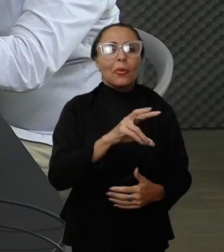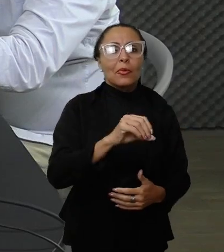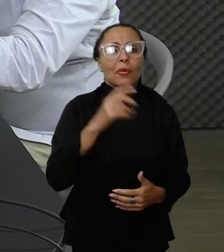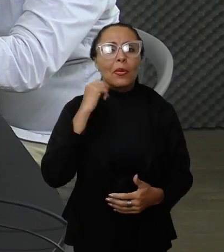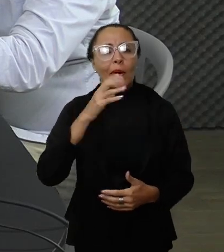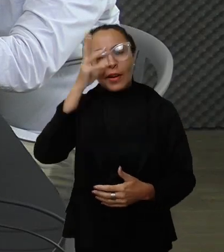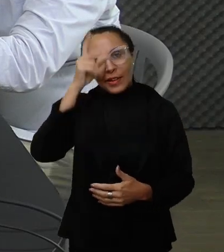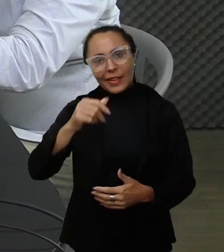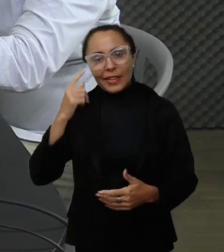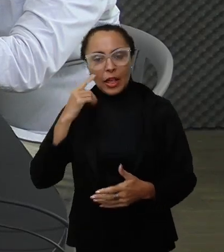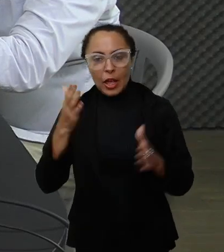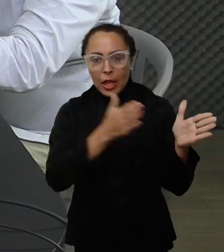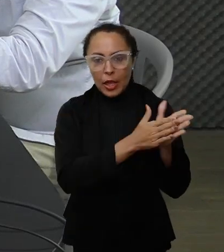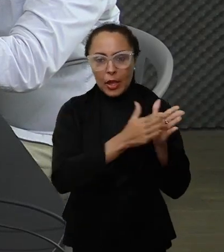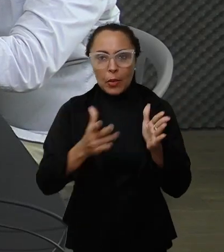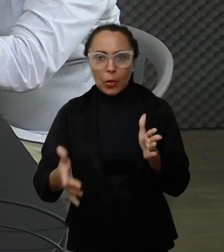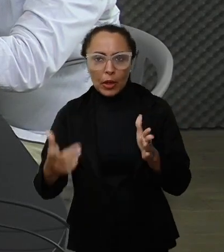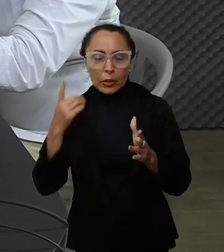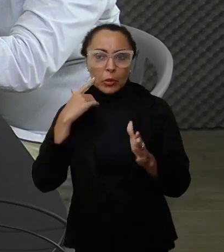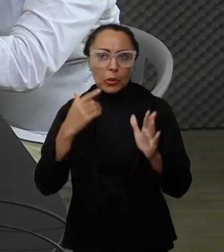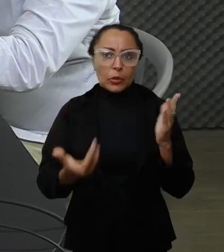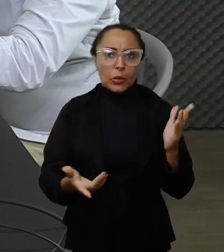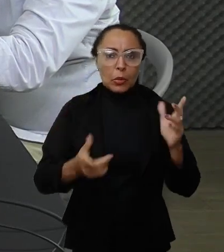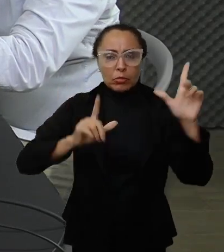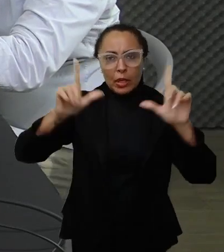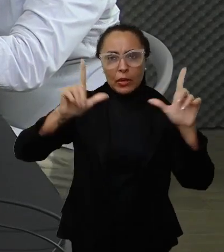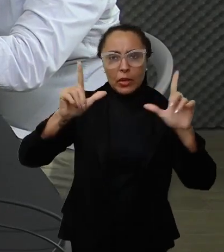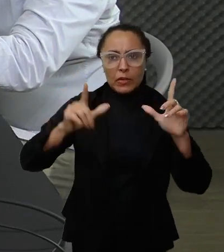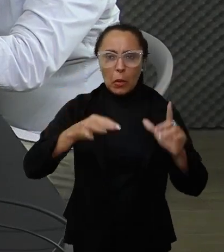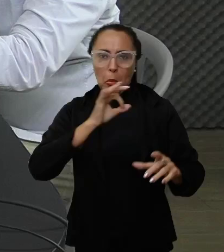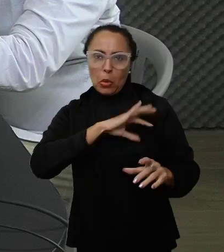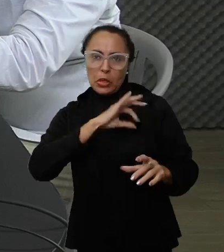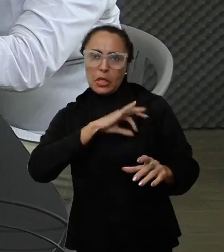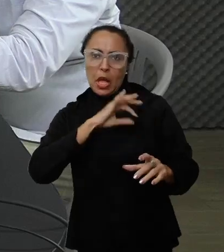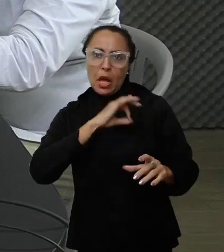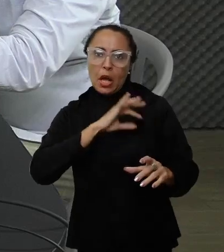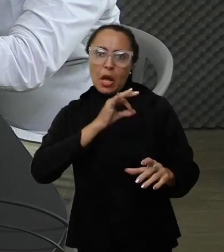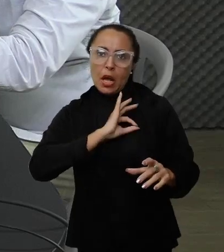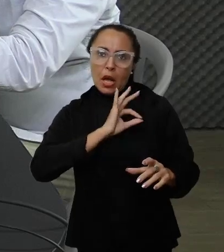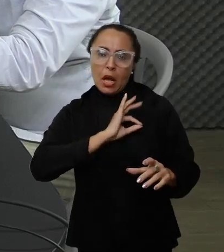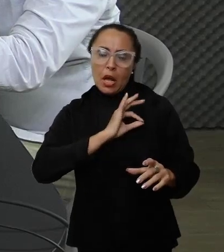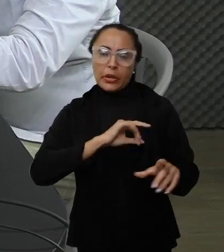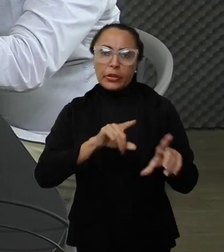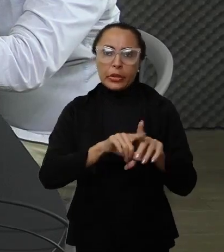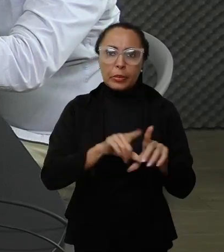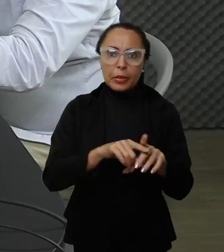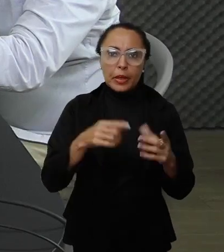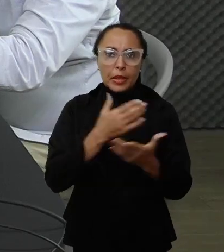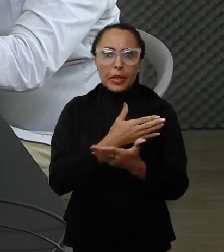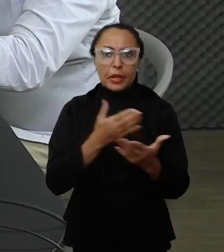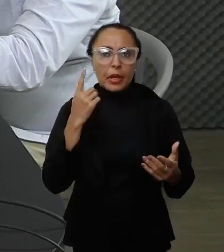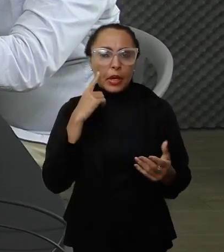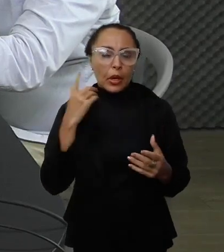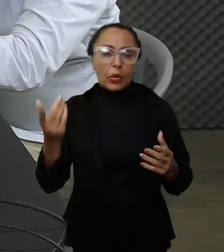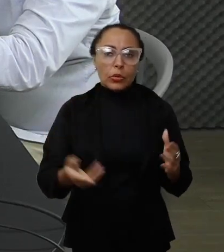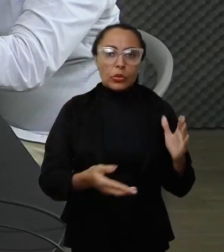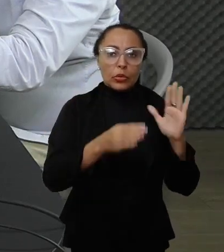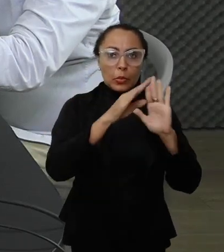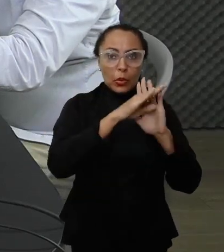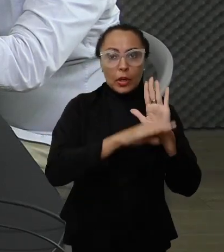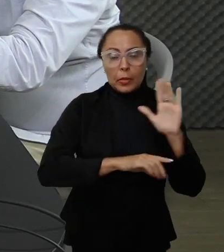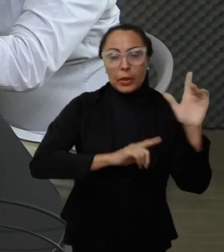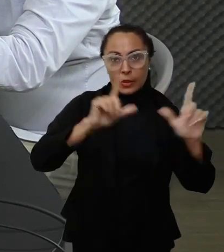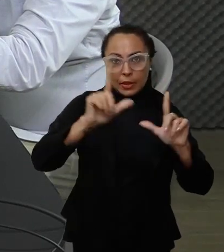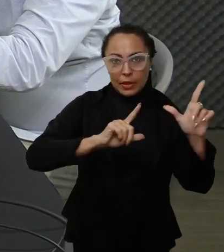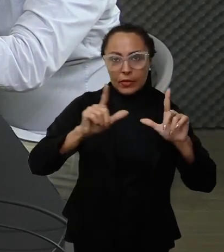programas policiais, ainda existem, né? Mas diminuiu bastante. Aham. A discussão era, os programas eles estão indo por